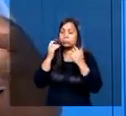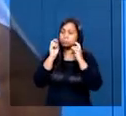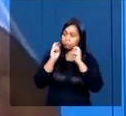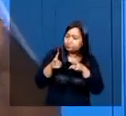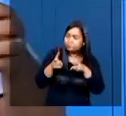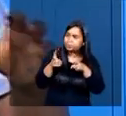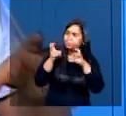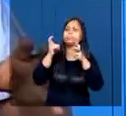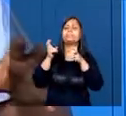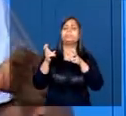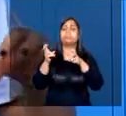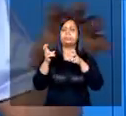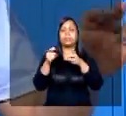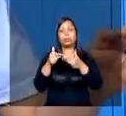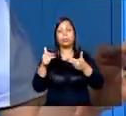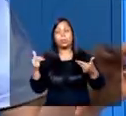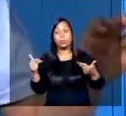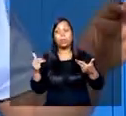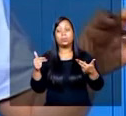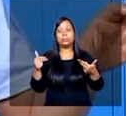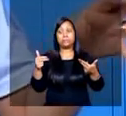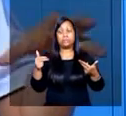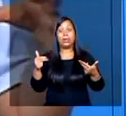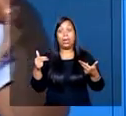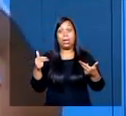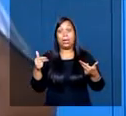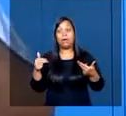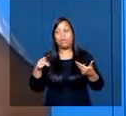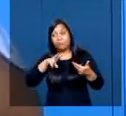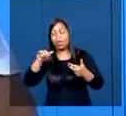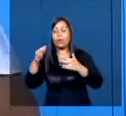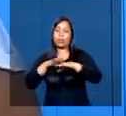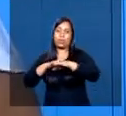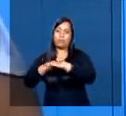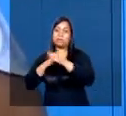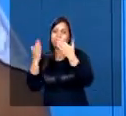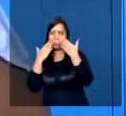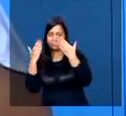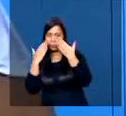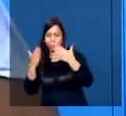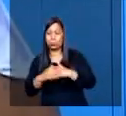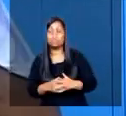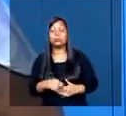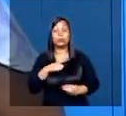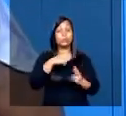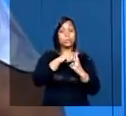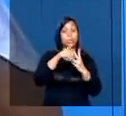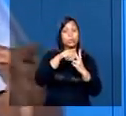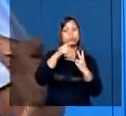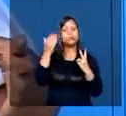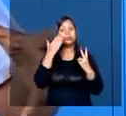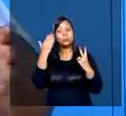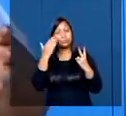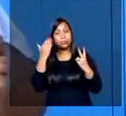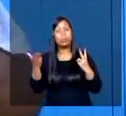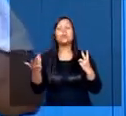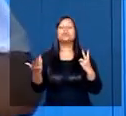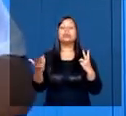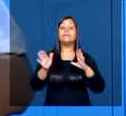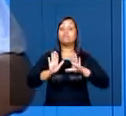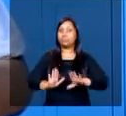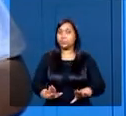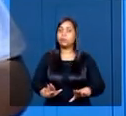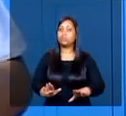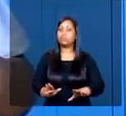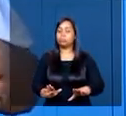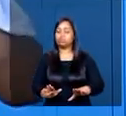a Sônia fala assim, tem alguma coisa aqui que ela precisa falar. Então, vai lá falar com a psicóloga do projeto. Então, a gente tem duas psicólogas que ficam no projeto. E,